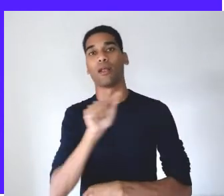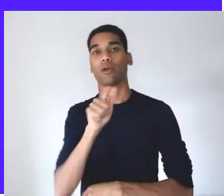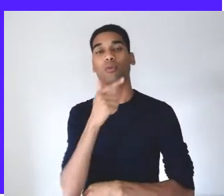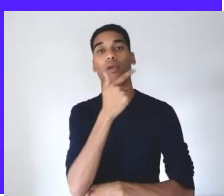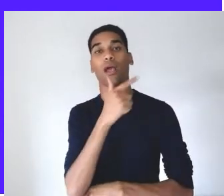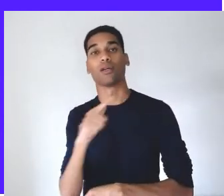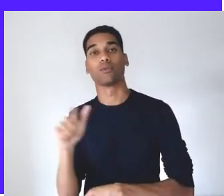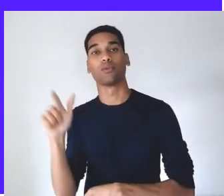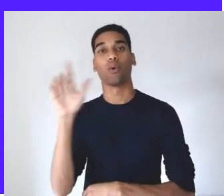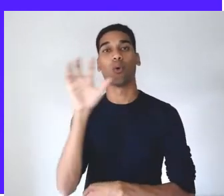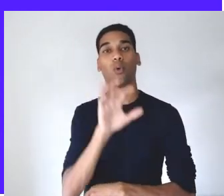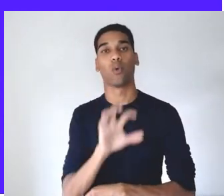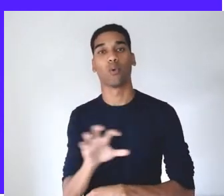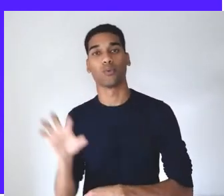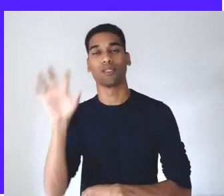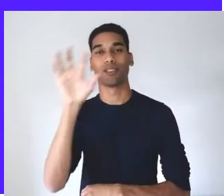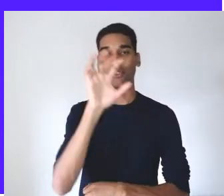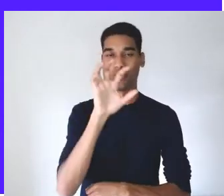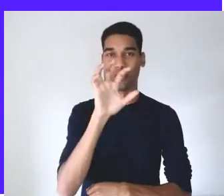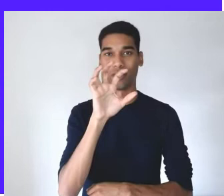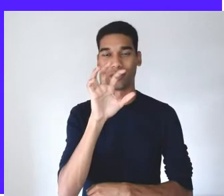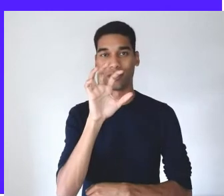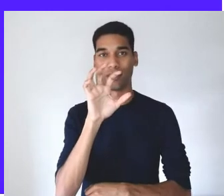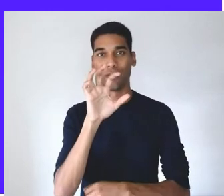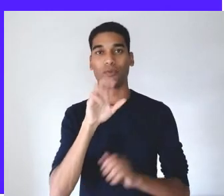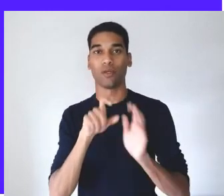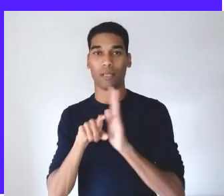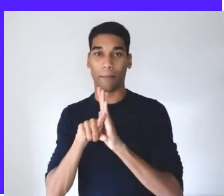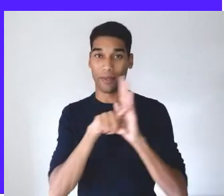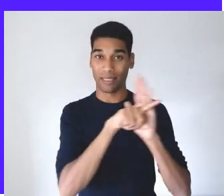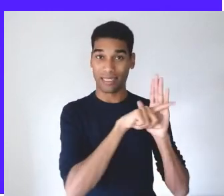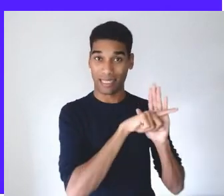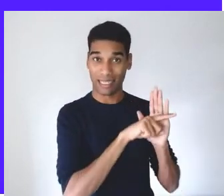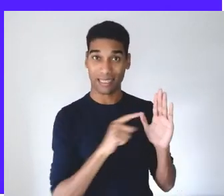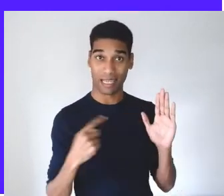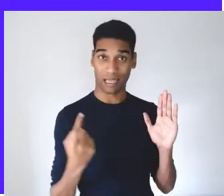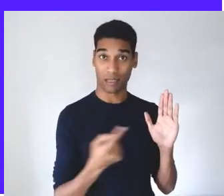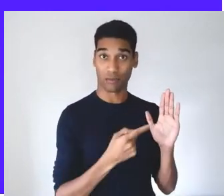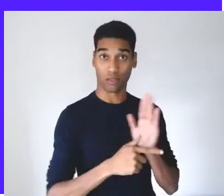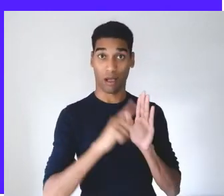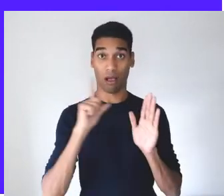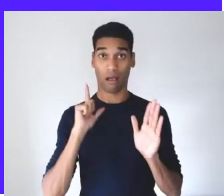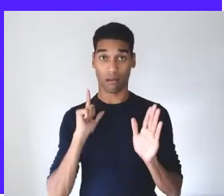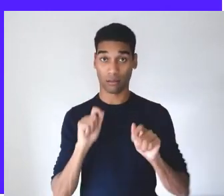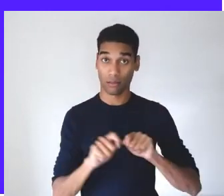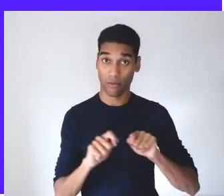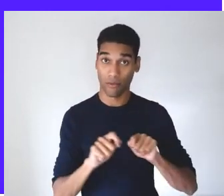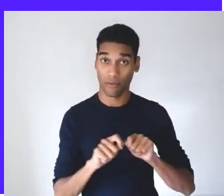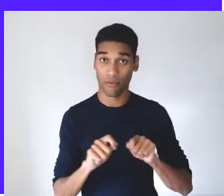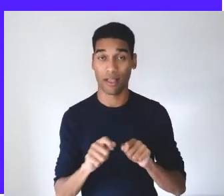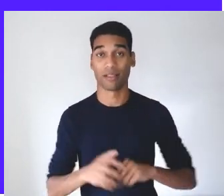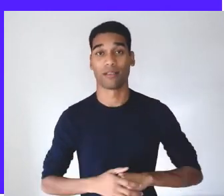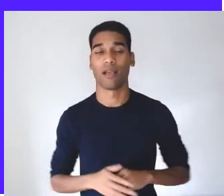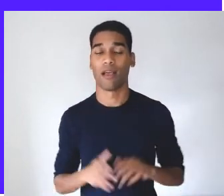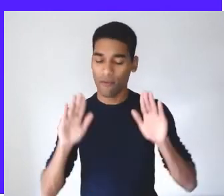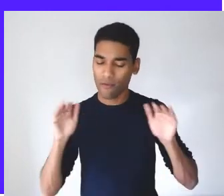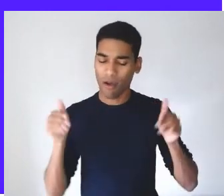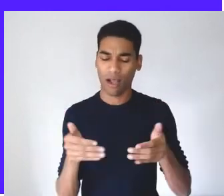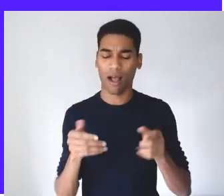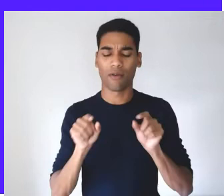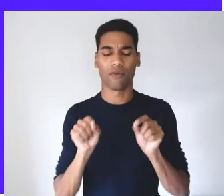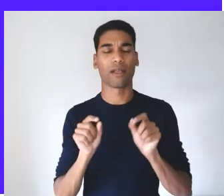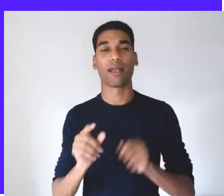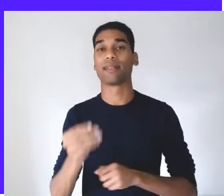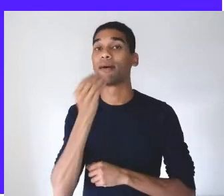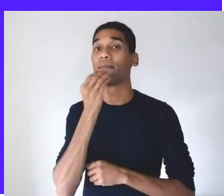Nesse índice que a gente fez, que veja bem, tem foco em oportunidades. A gente estava olhando